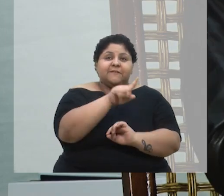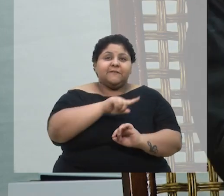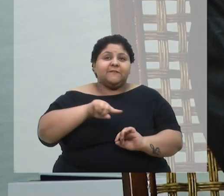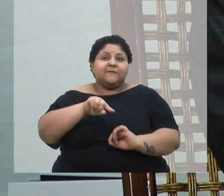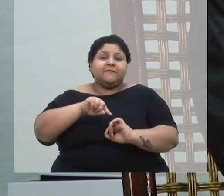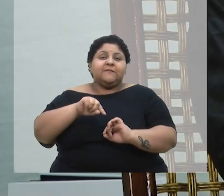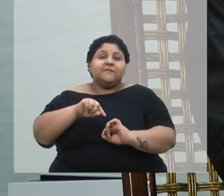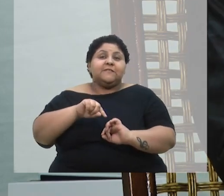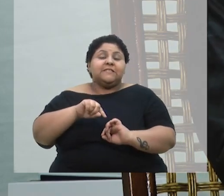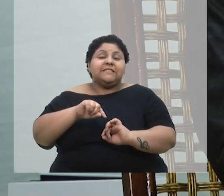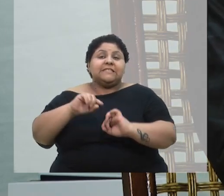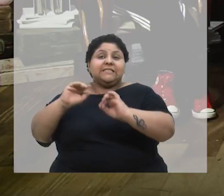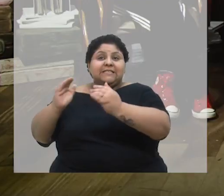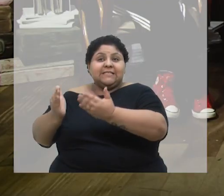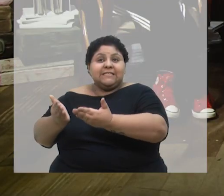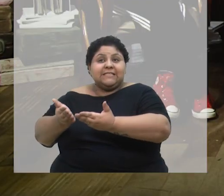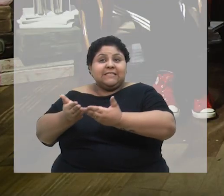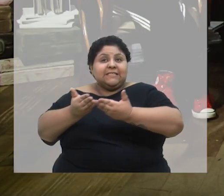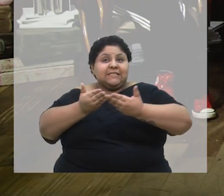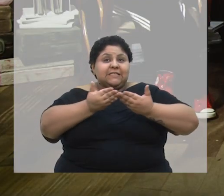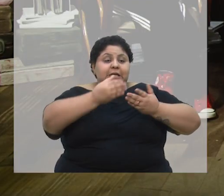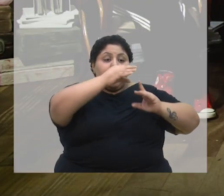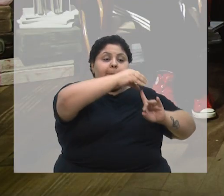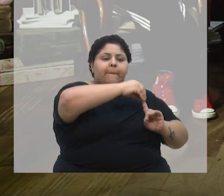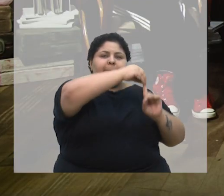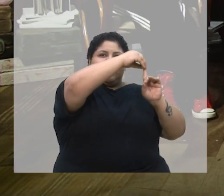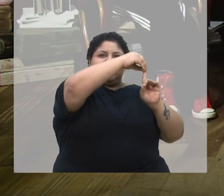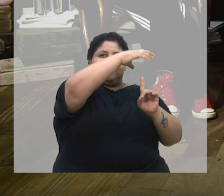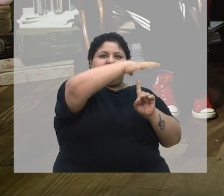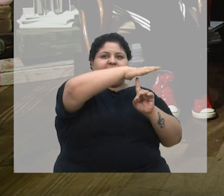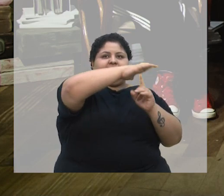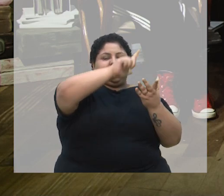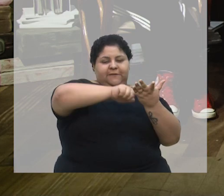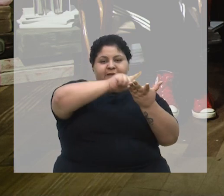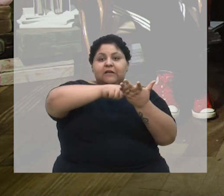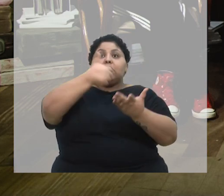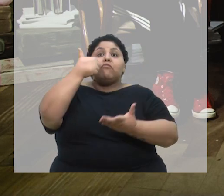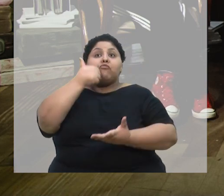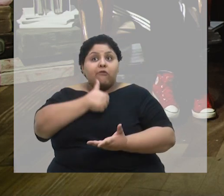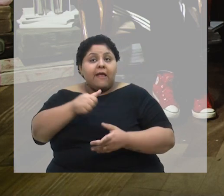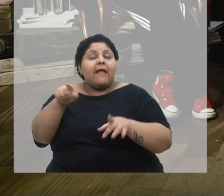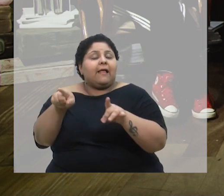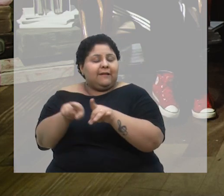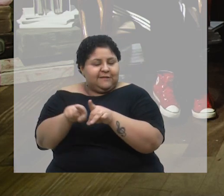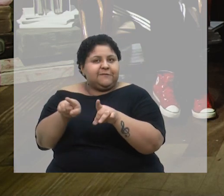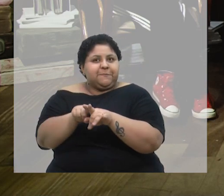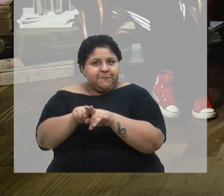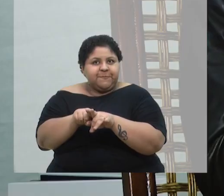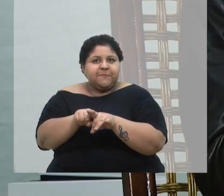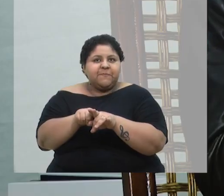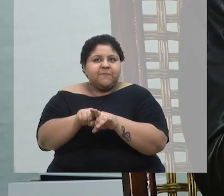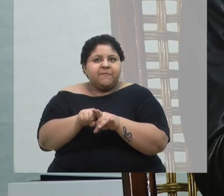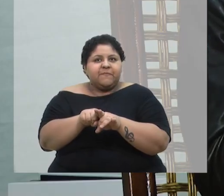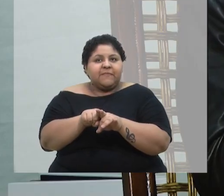nossas convidadas âncoras da feira, né, que são mulheres também.